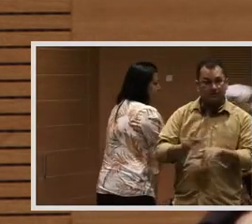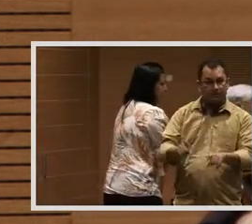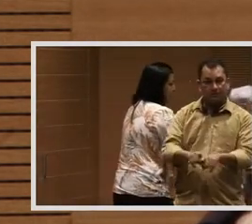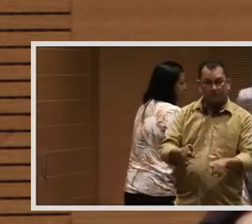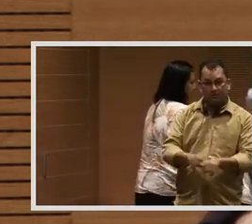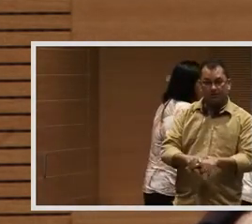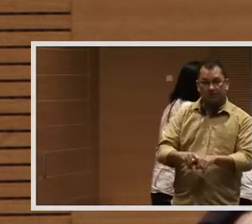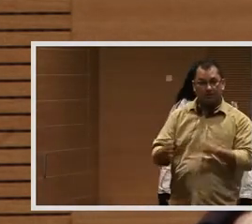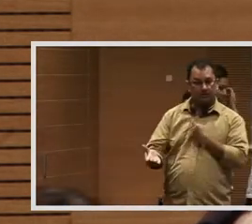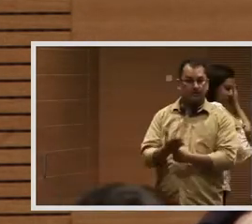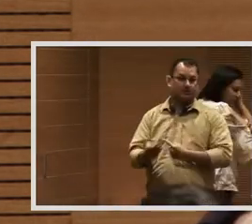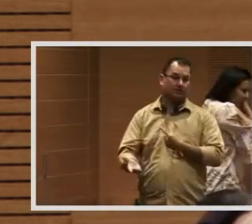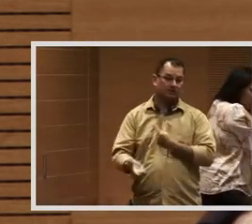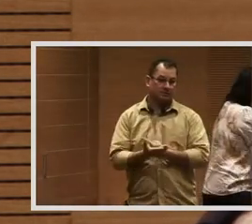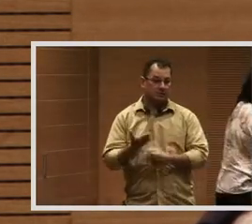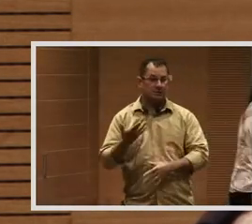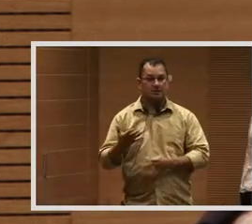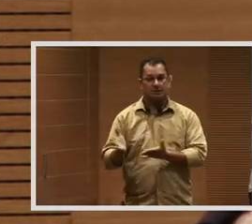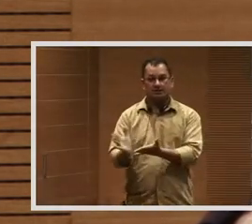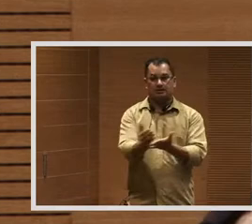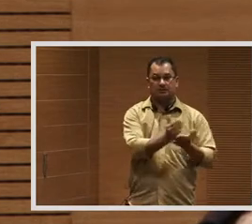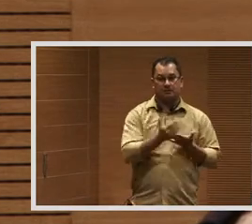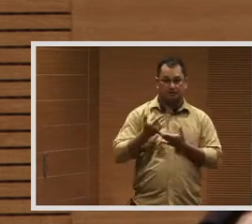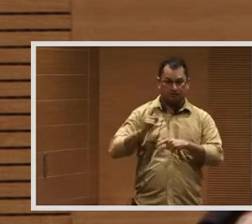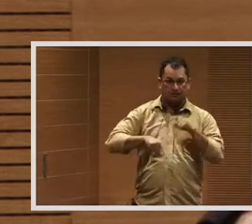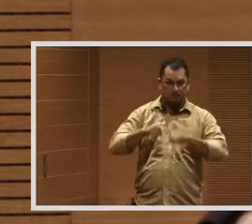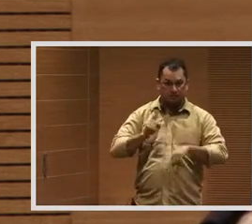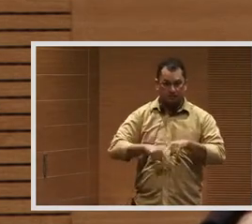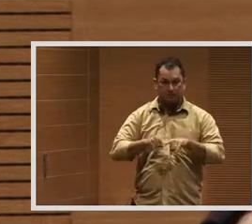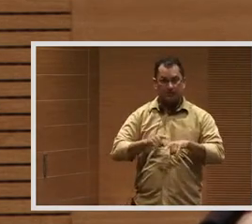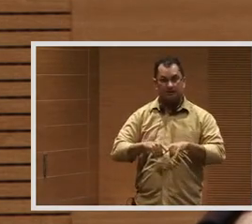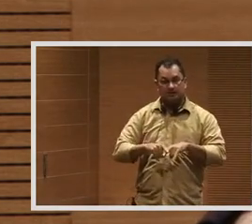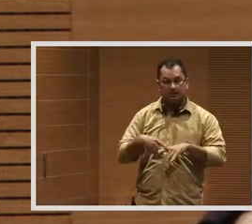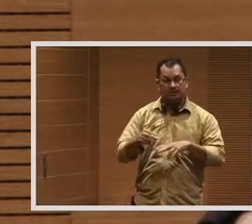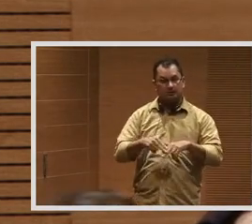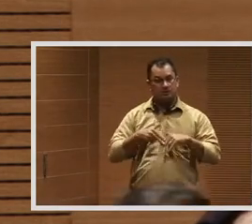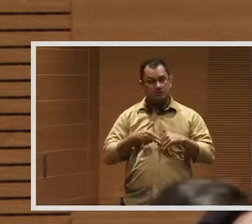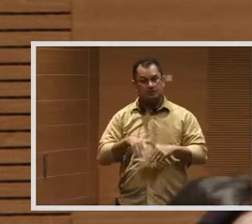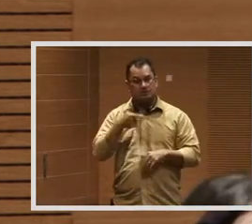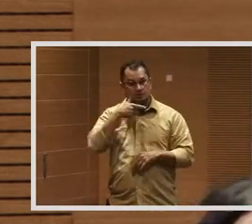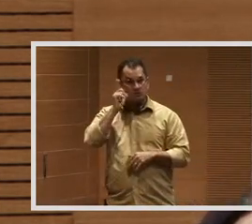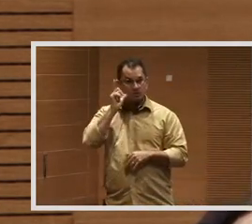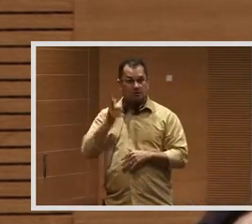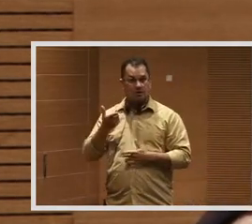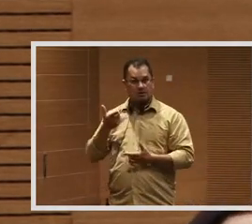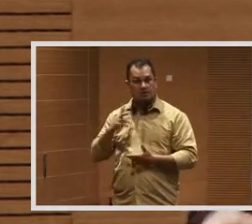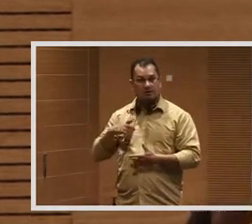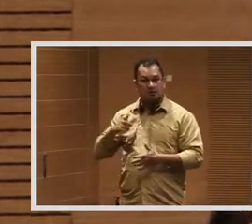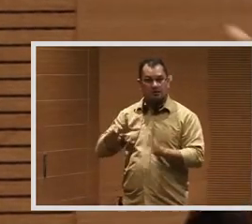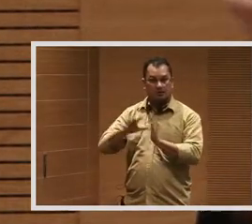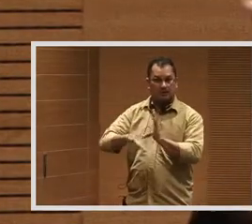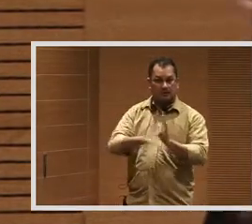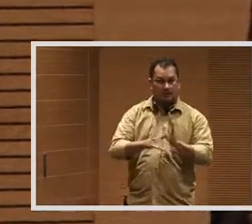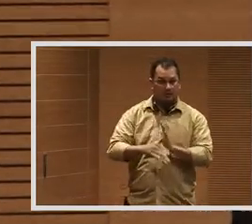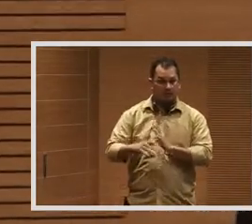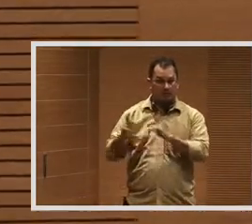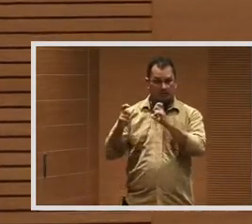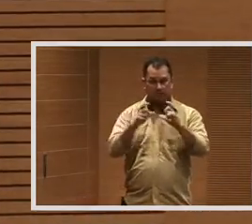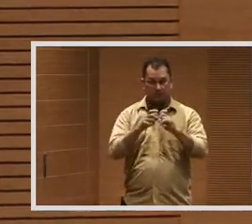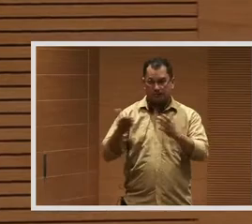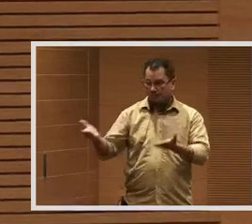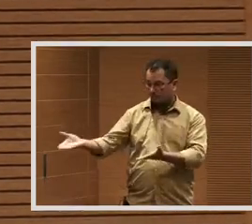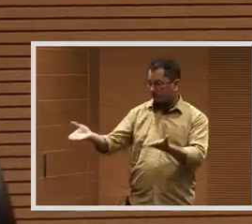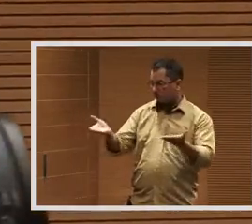situação. Então, com vocês, professora Cecília Colares, da Unicamp.